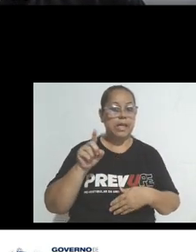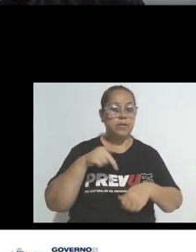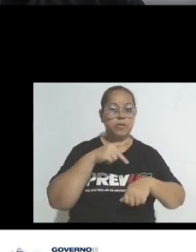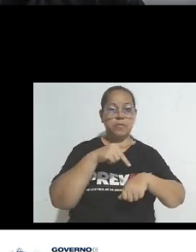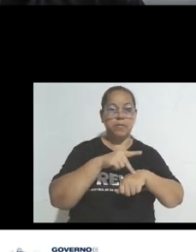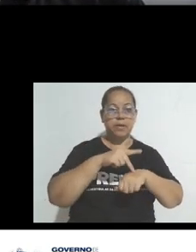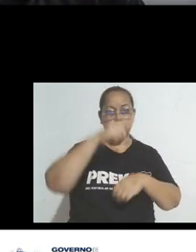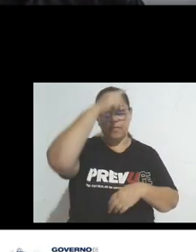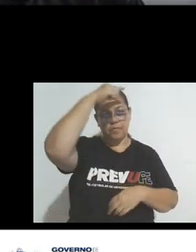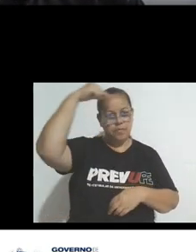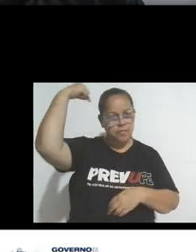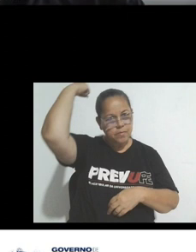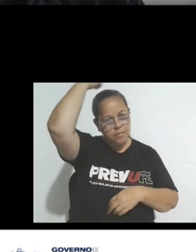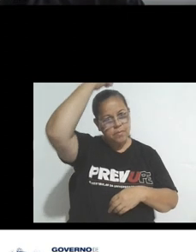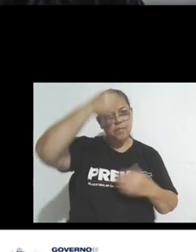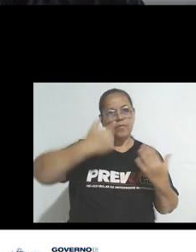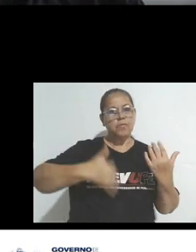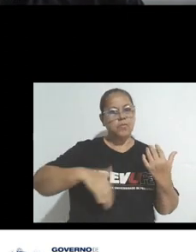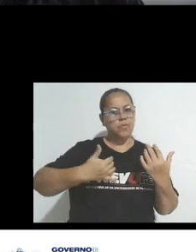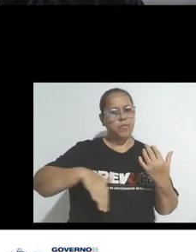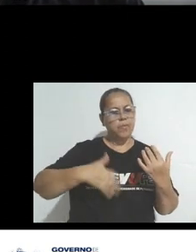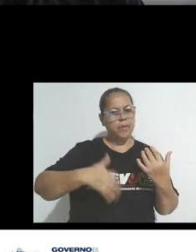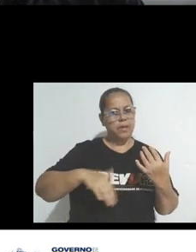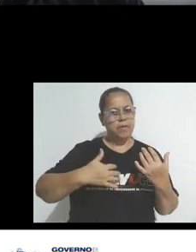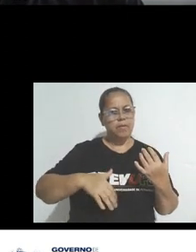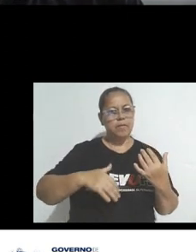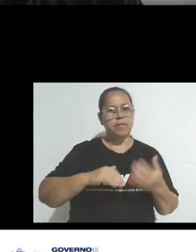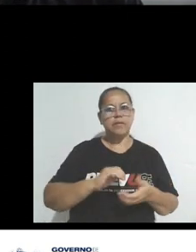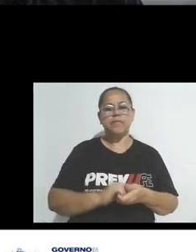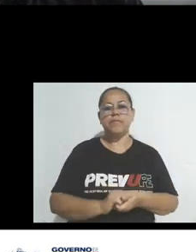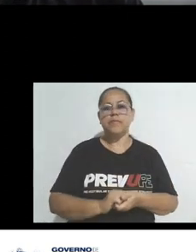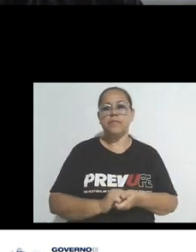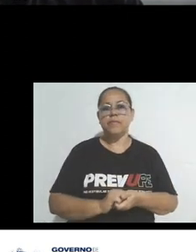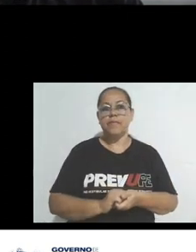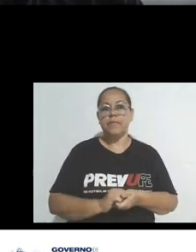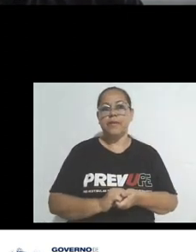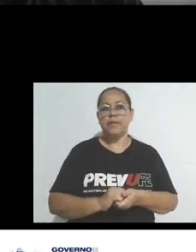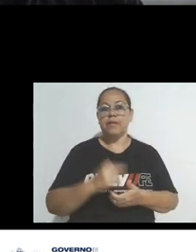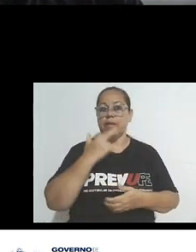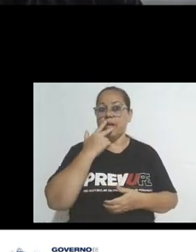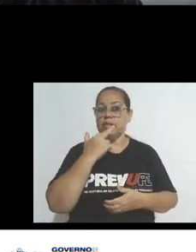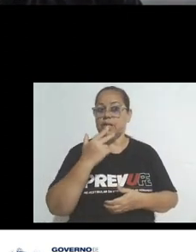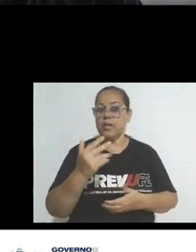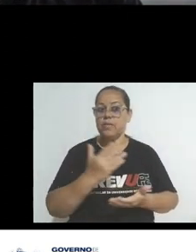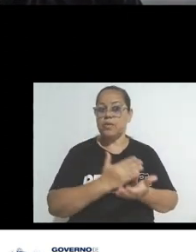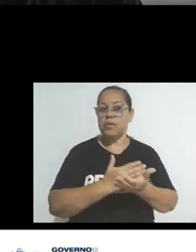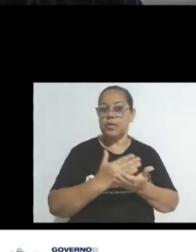México tá te gostou? então as língua as